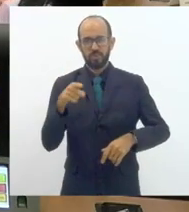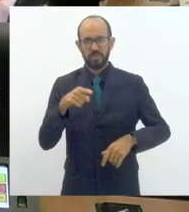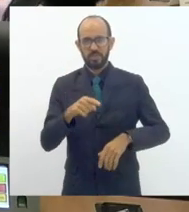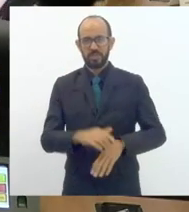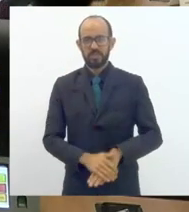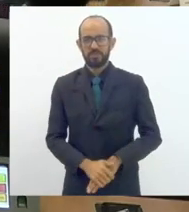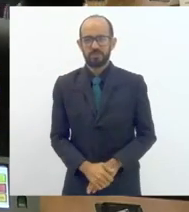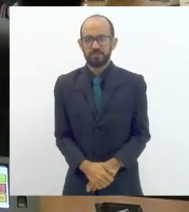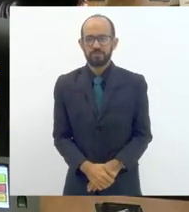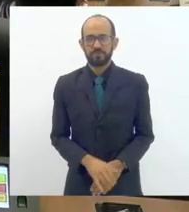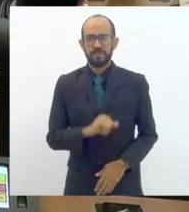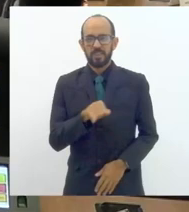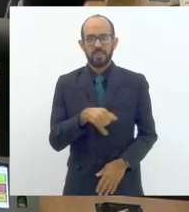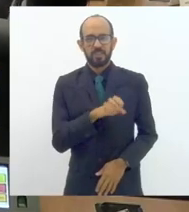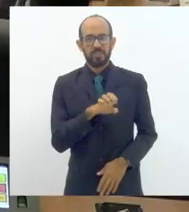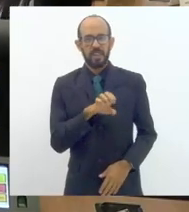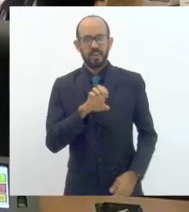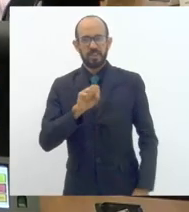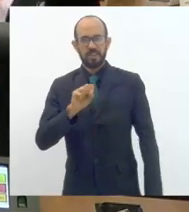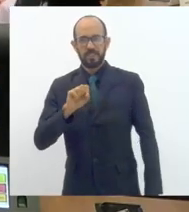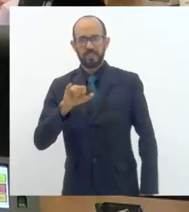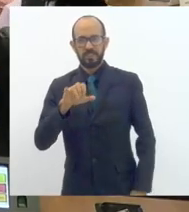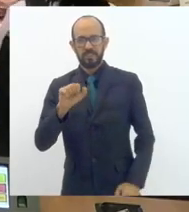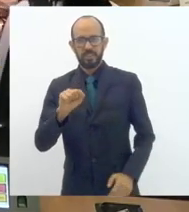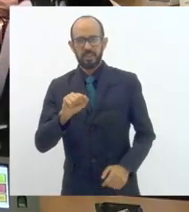lá, Jéssica, você é a próxima, prepara, Bruno.